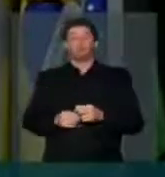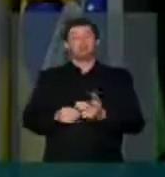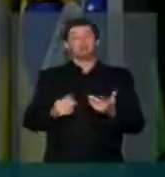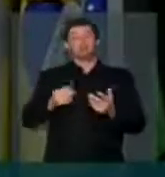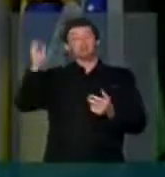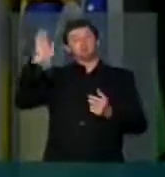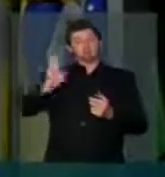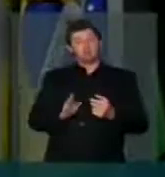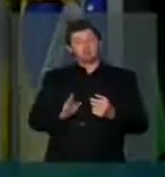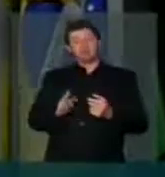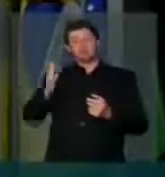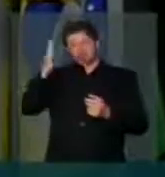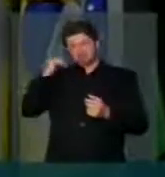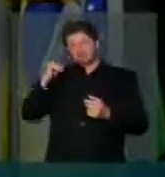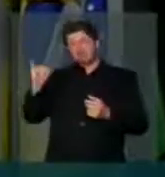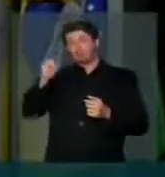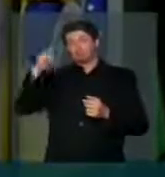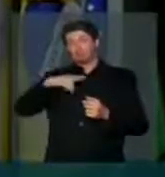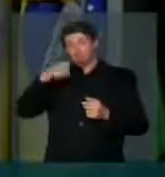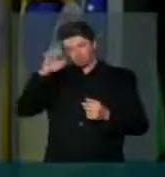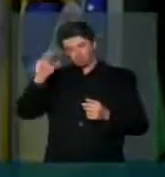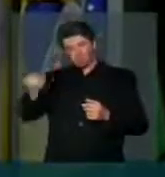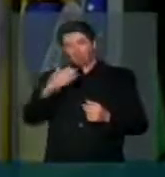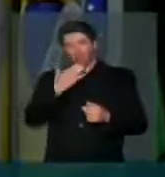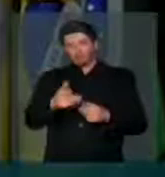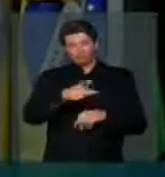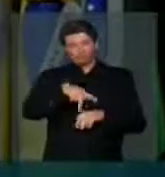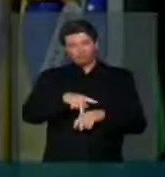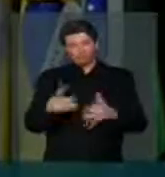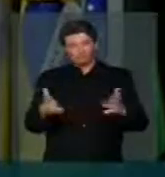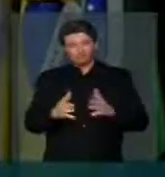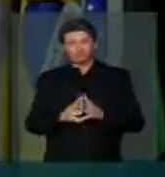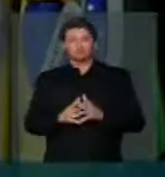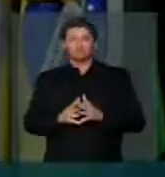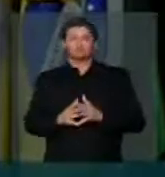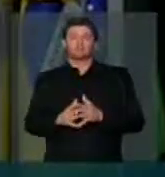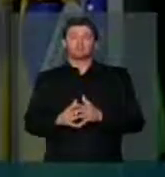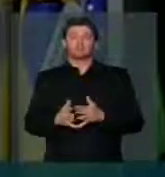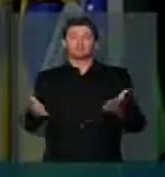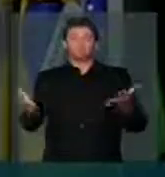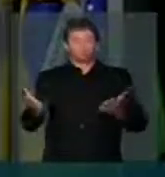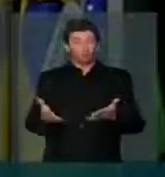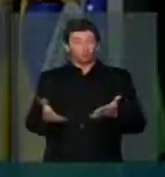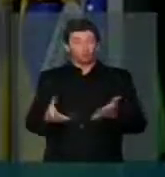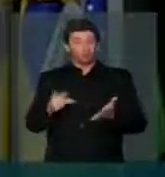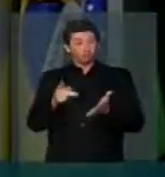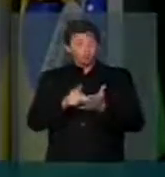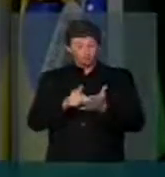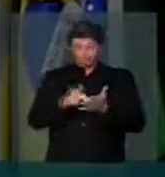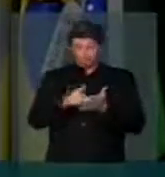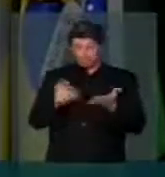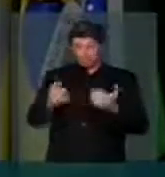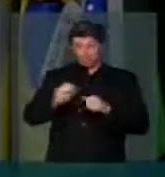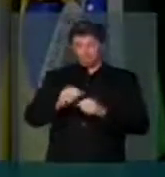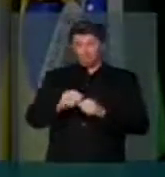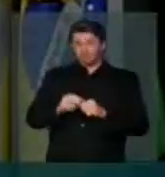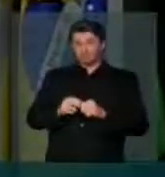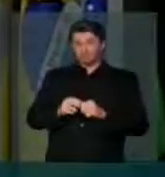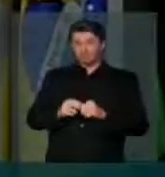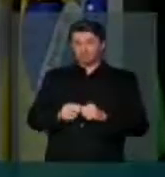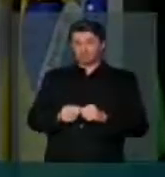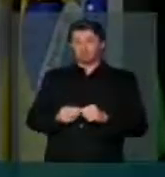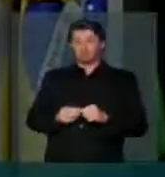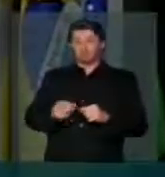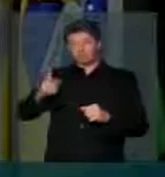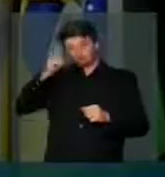Brasil sabe da importância do senhor para o nosso país. Hoje mesmo a gente acorda a segunda-feira, inicia uma